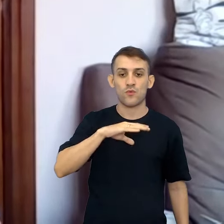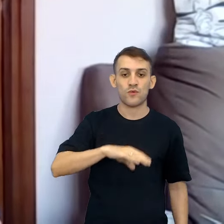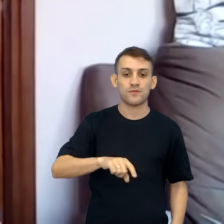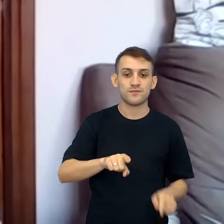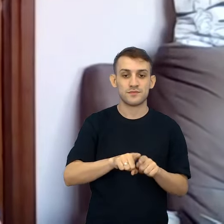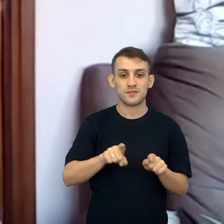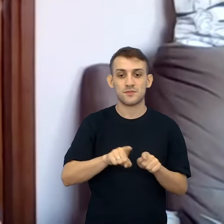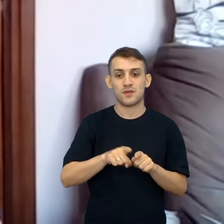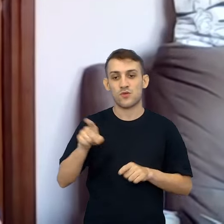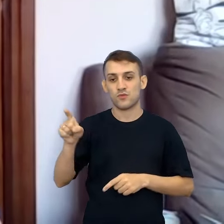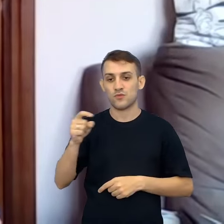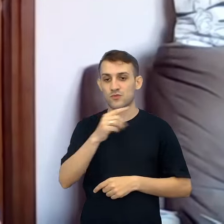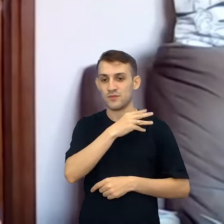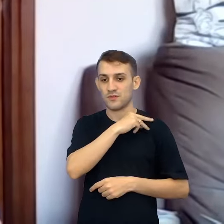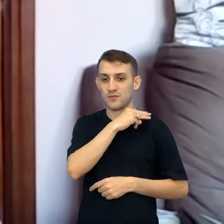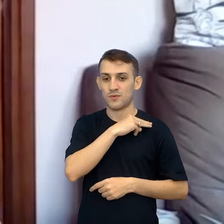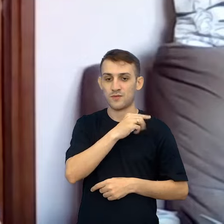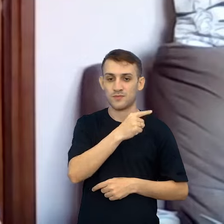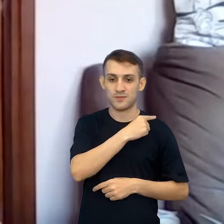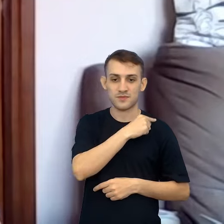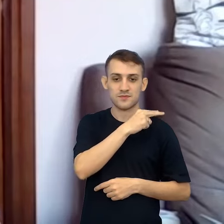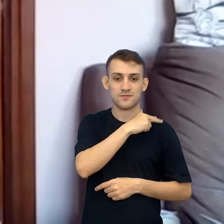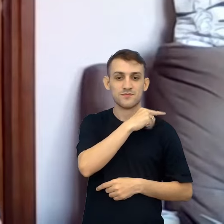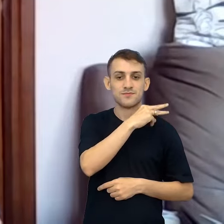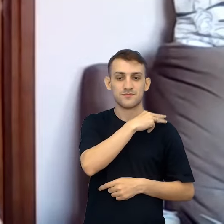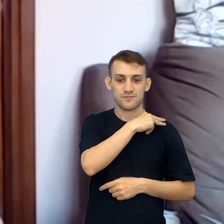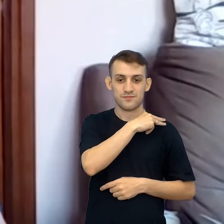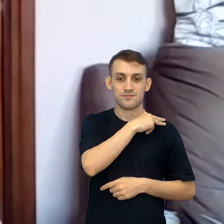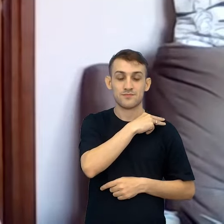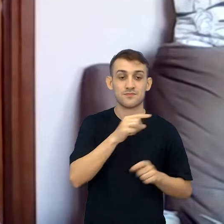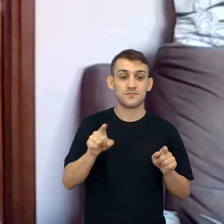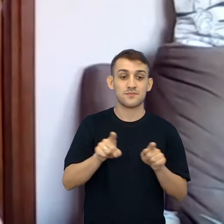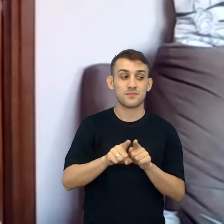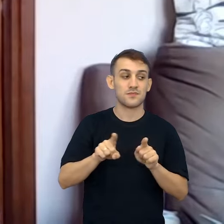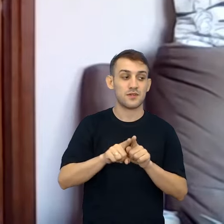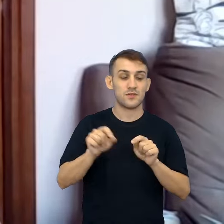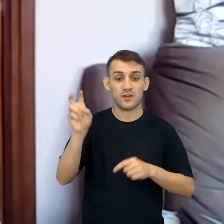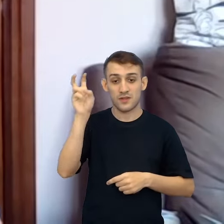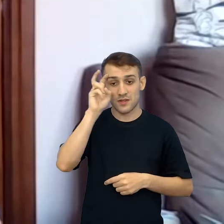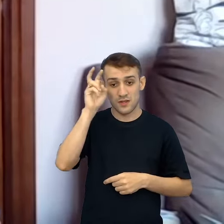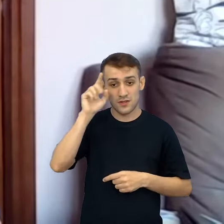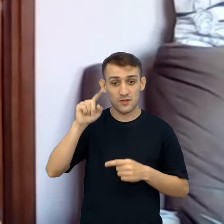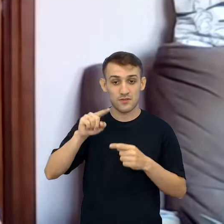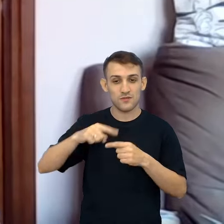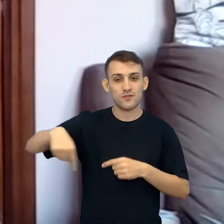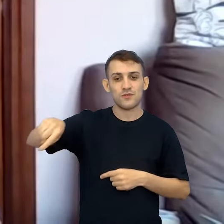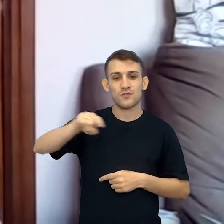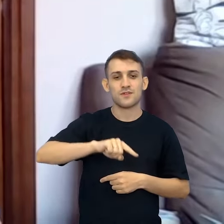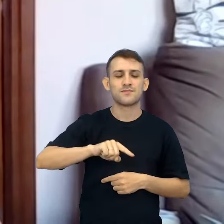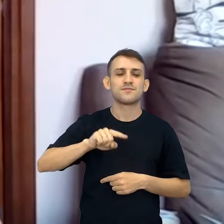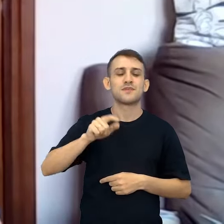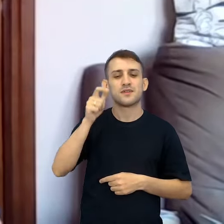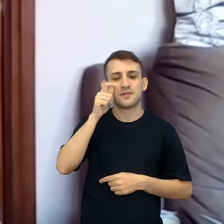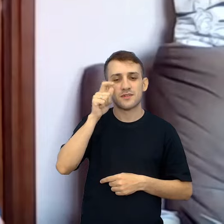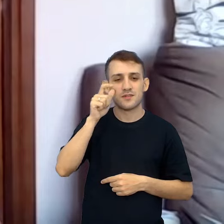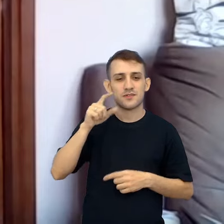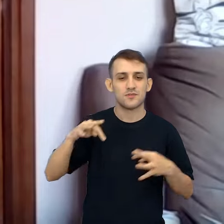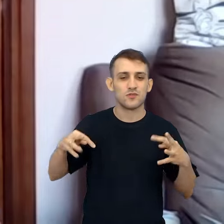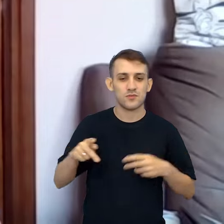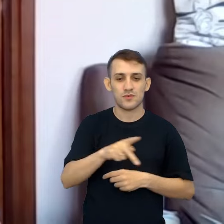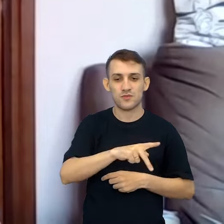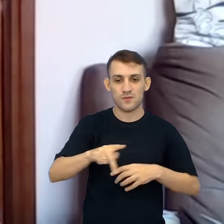professores do ensino médio, da primeira, da segunda e da terceira série, e quinta-feira, quem está nos assistindo na quinta-feira, para os professores